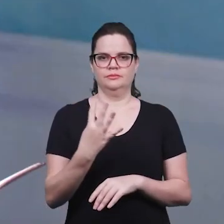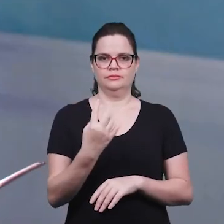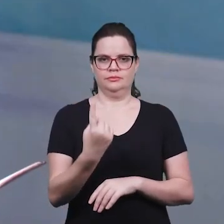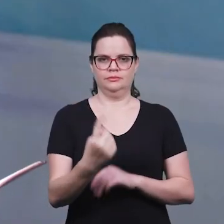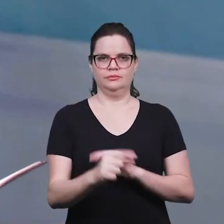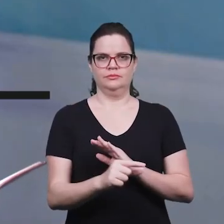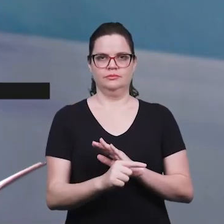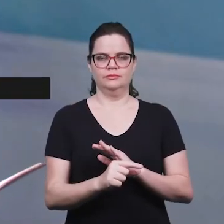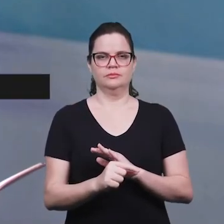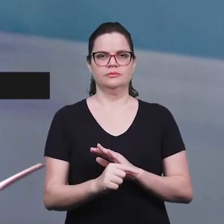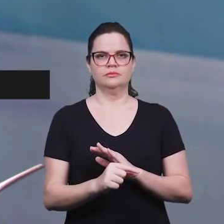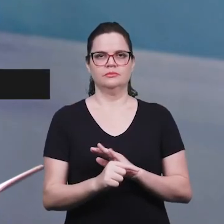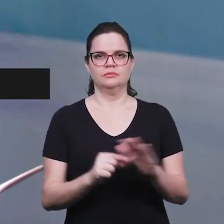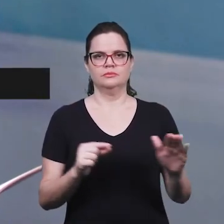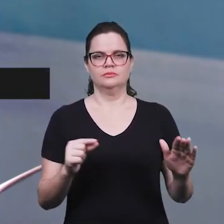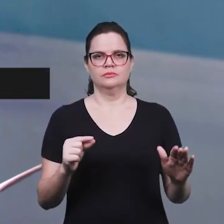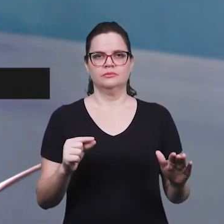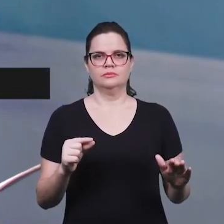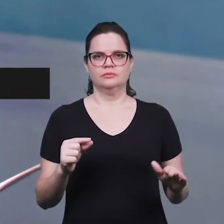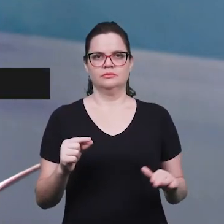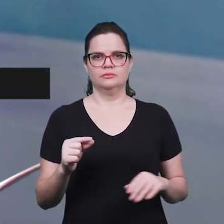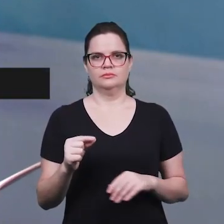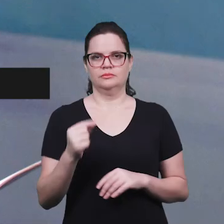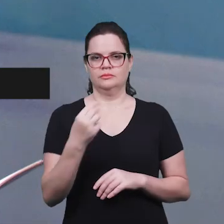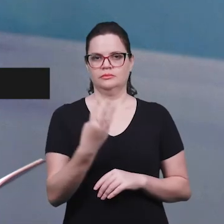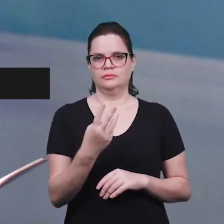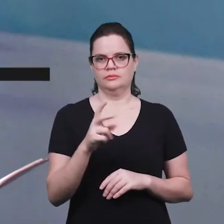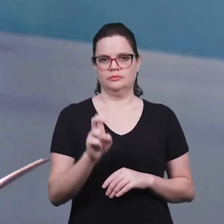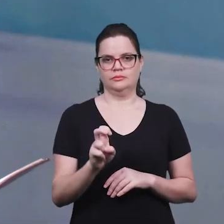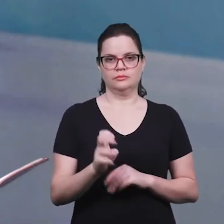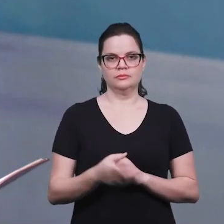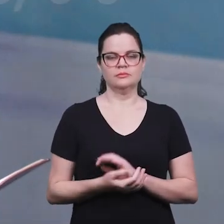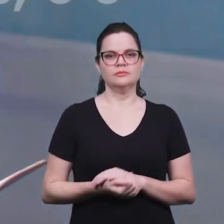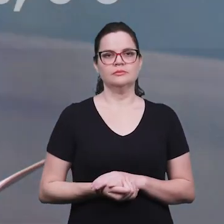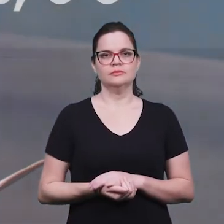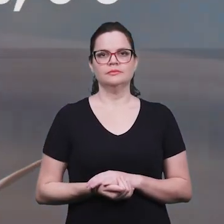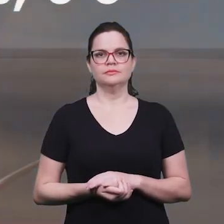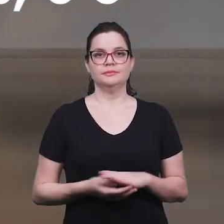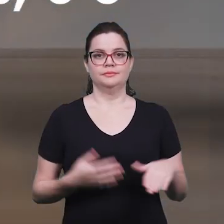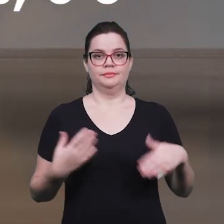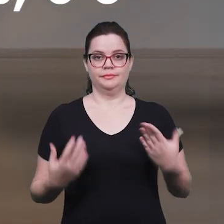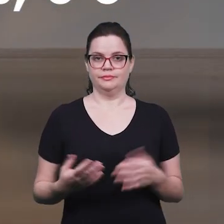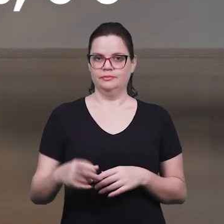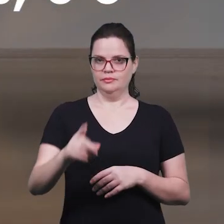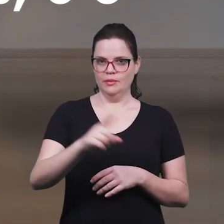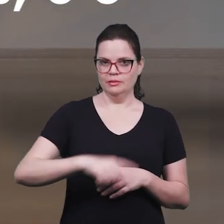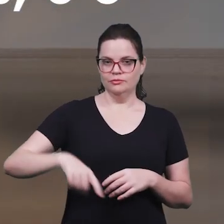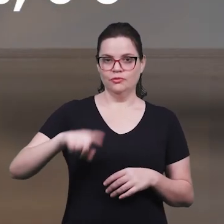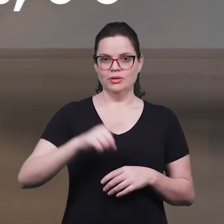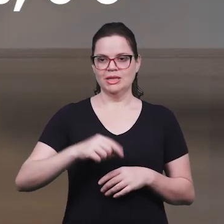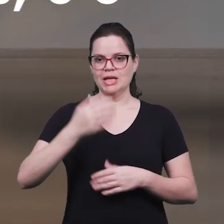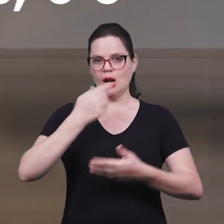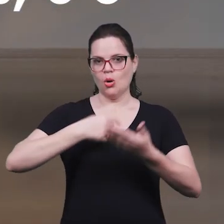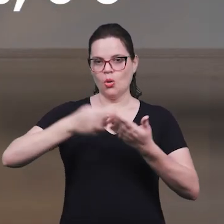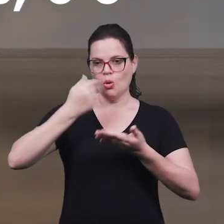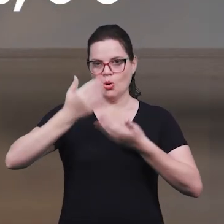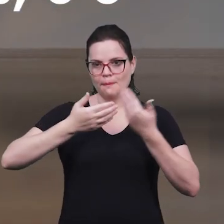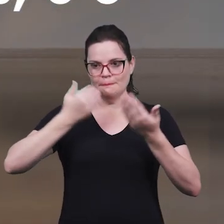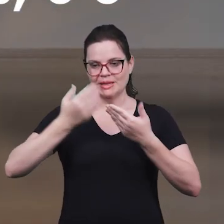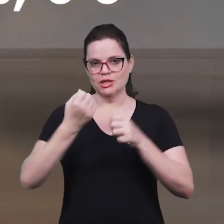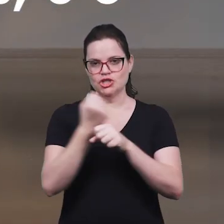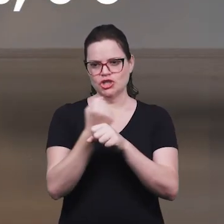41, Gênesis 41, versículo 35. E ajuntem toda a comida destes